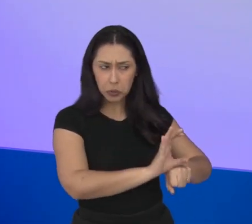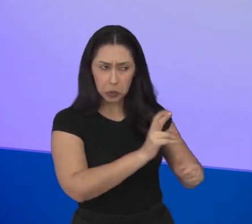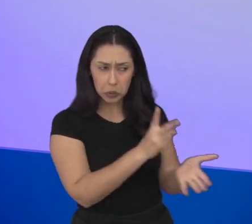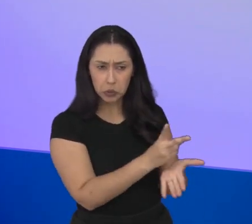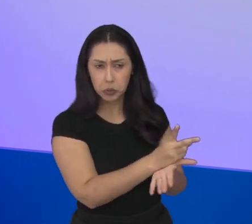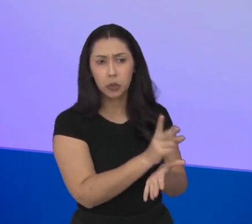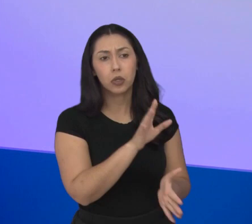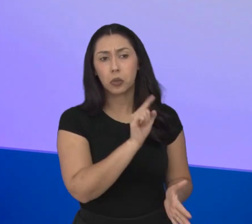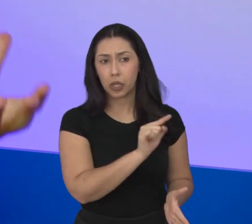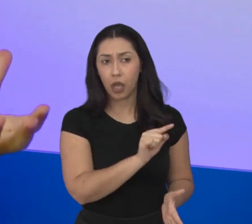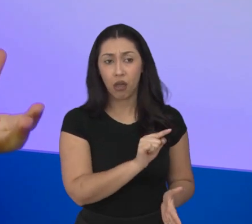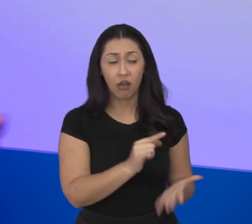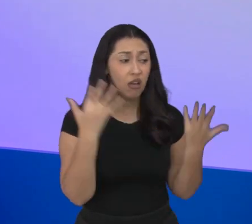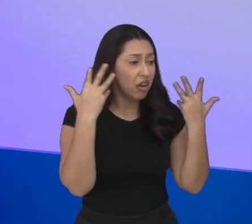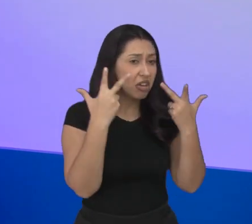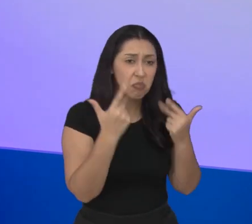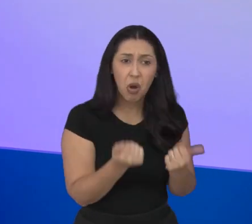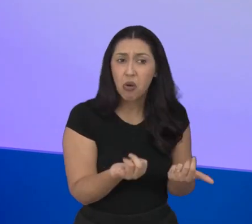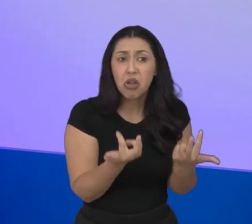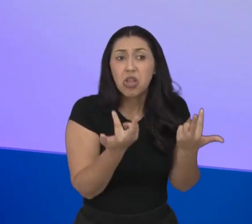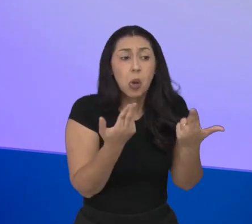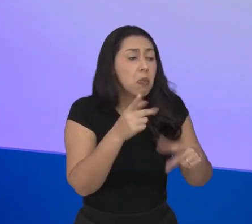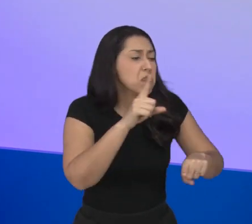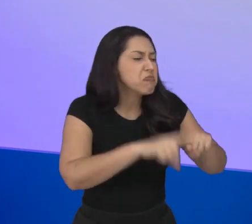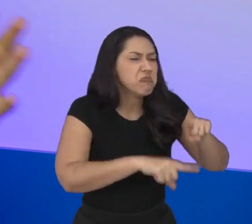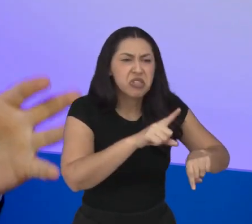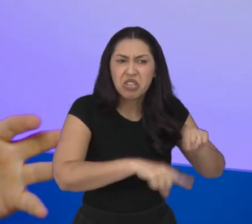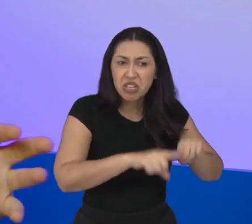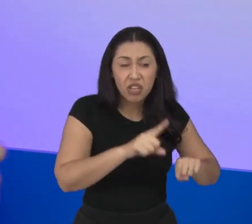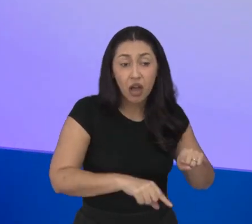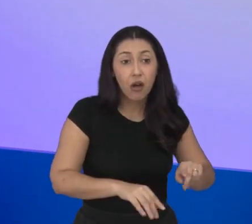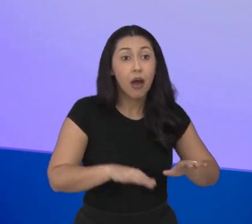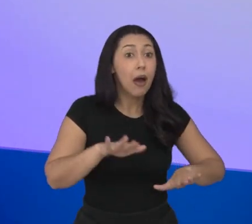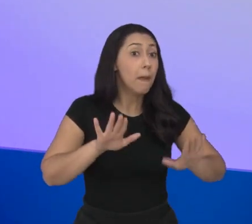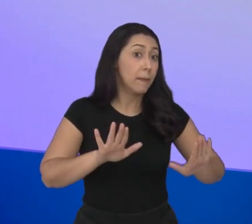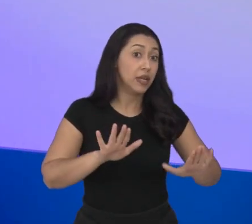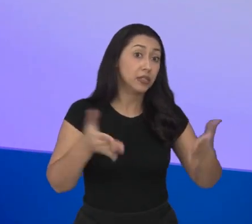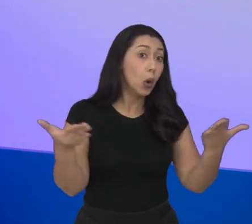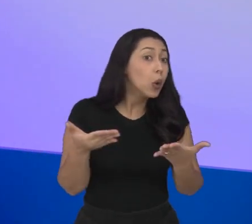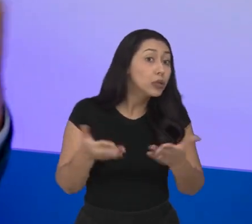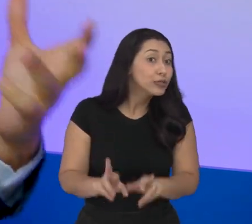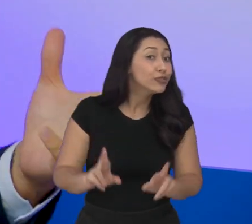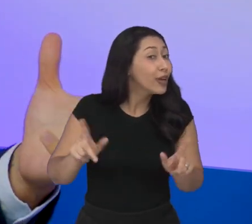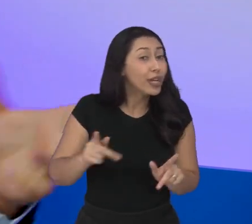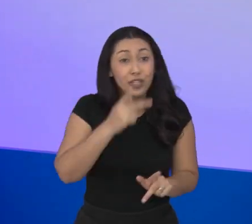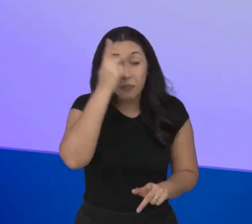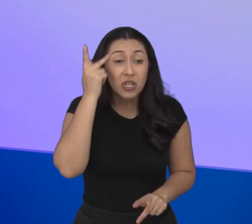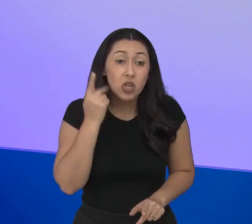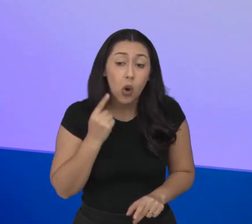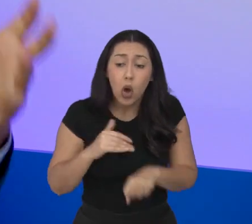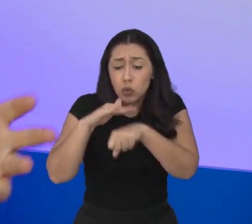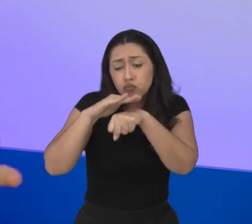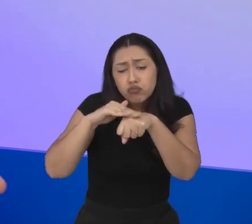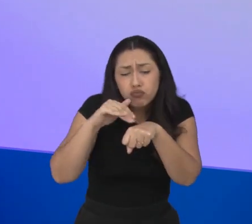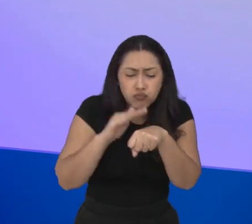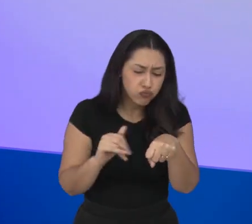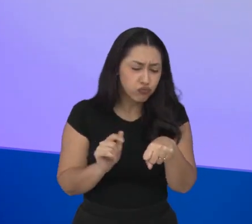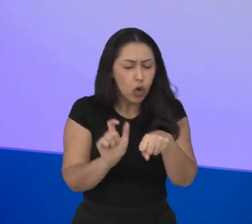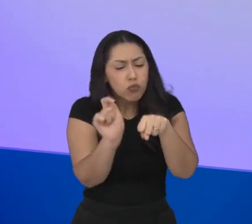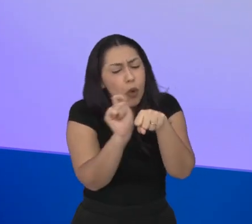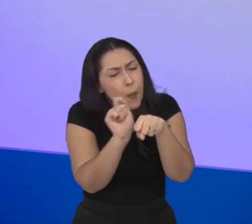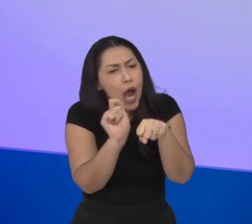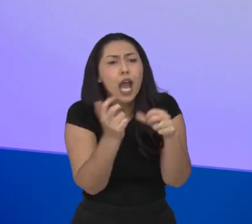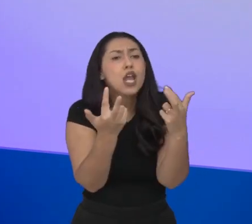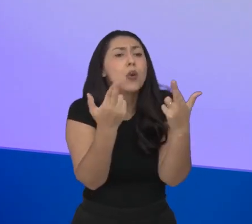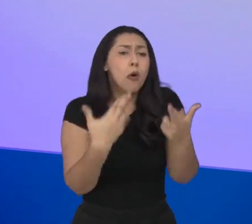vigor, mas tratamos animais como objeto. Não faz muito sentido, né? A maioria das pessoas fala que o meu filho, o meu bebezinho, enfim, estão comigo ali no dia a dia.